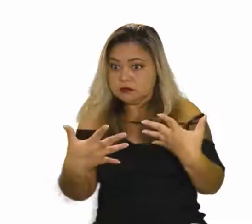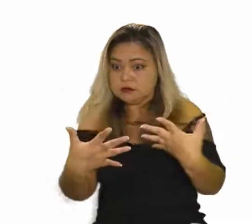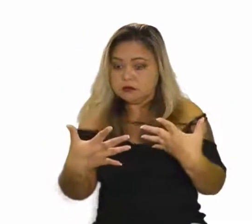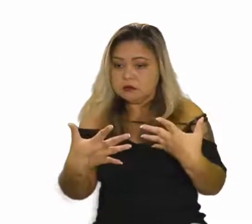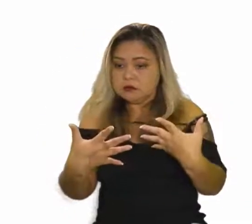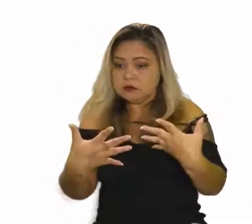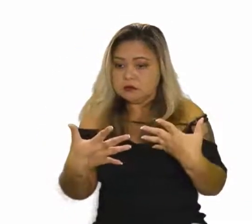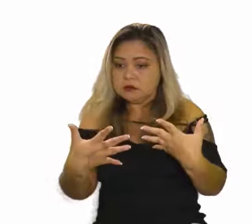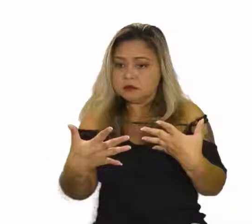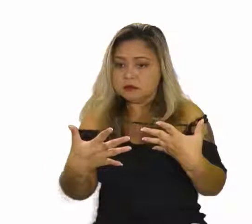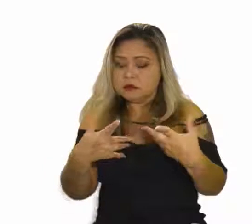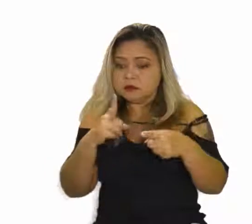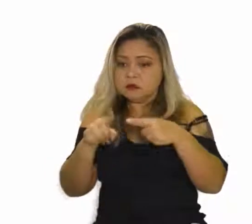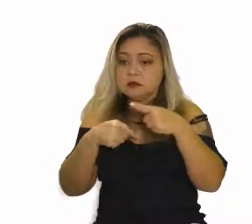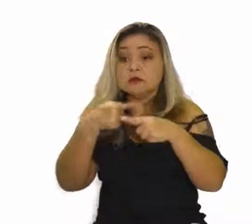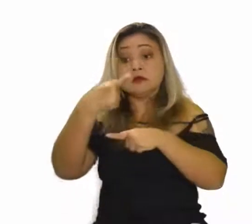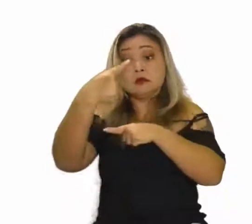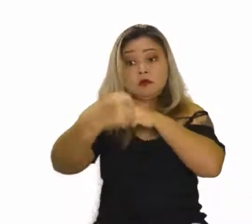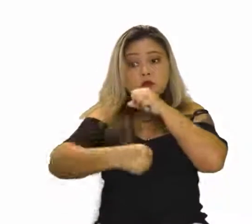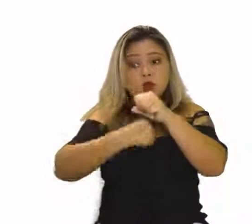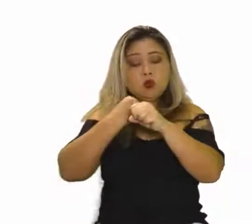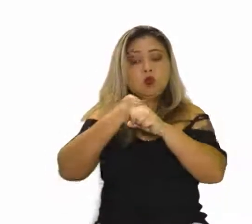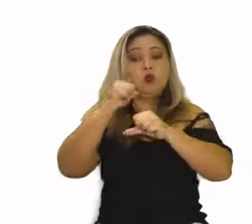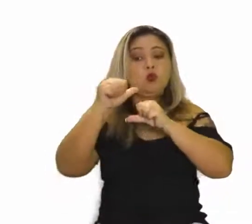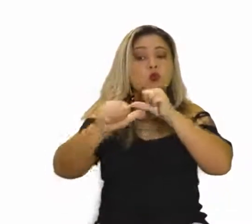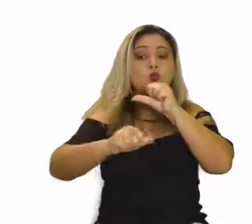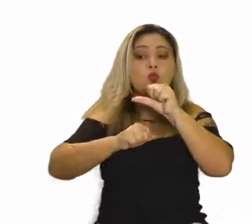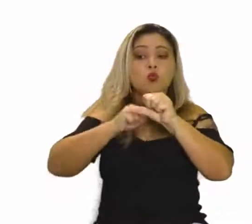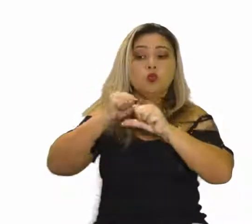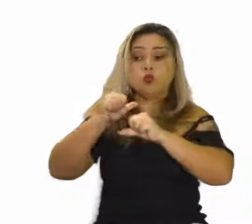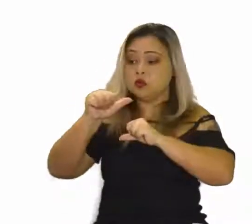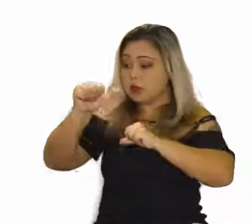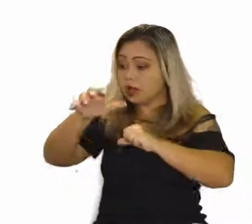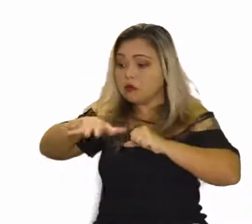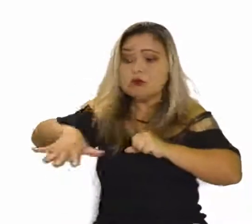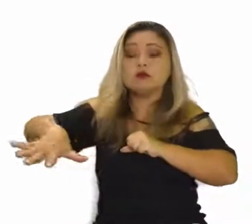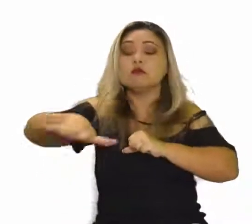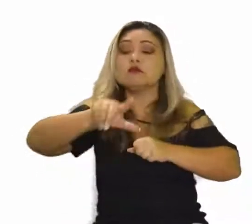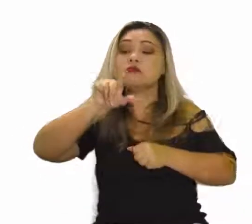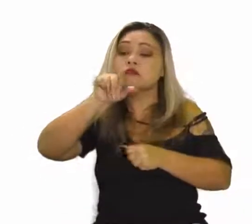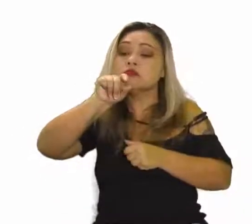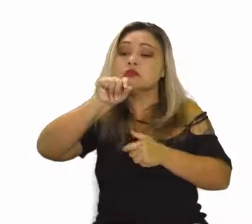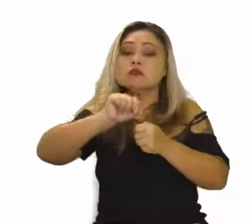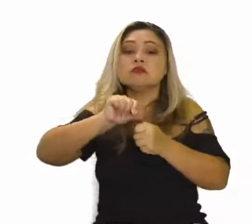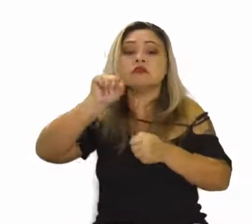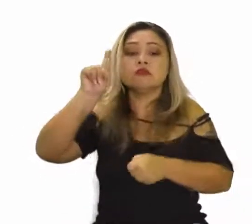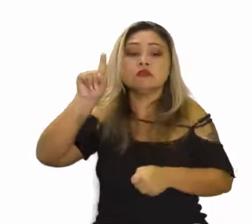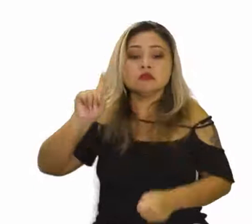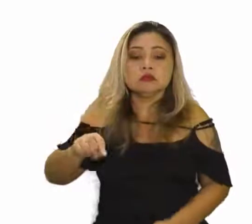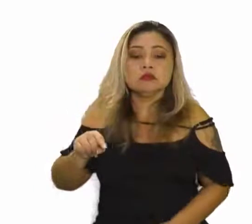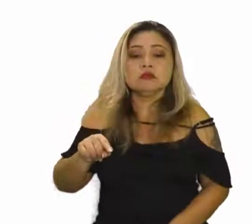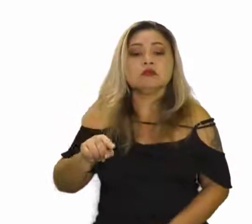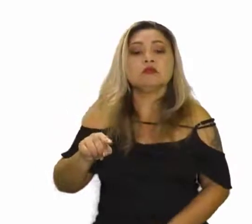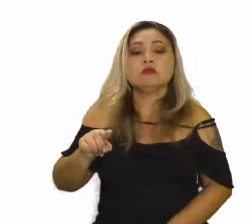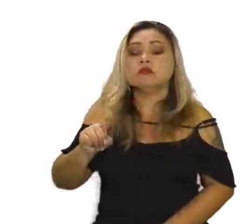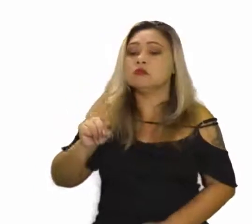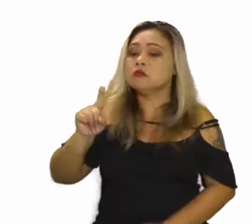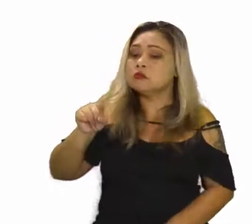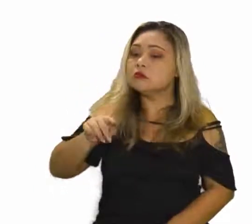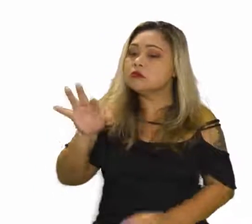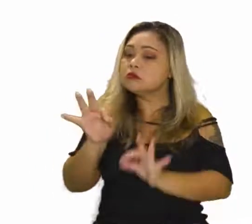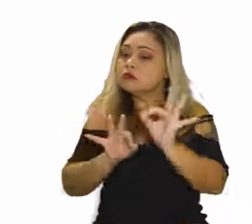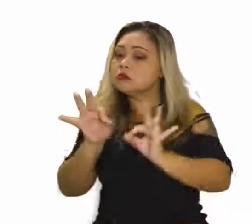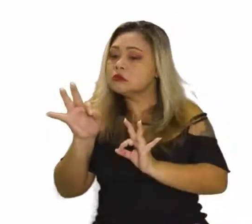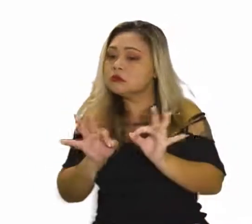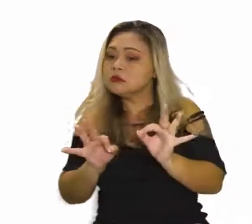frisar. Depois de um ano se troca aquele plantel. Então você a gente vai ver toda a